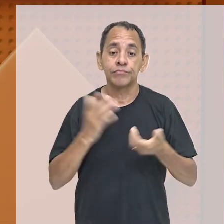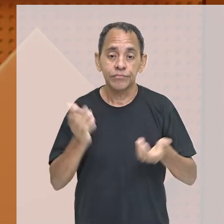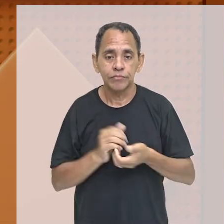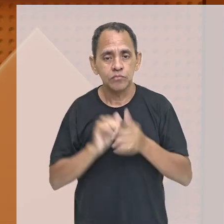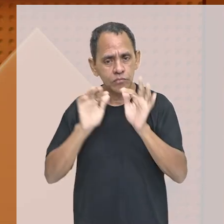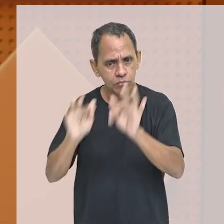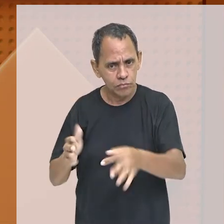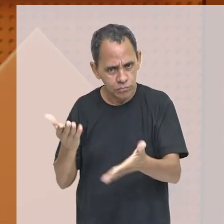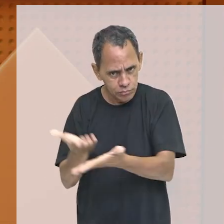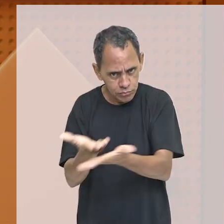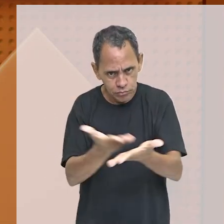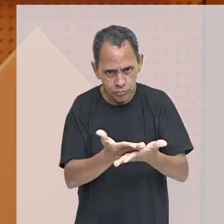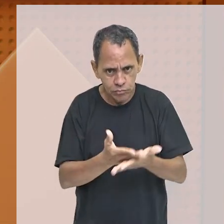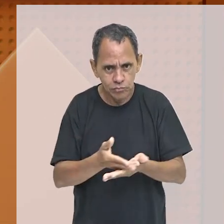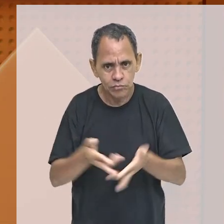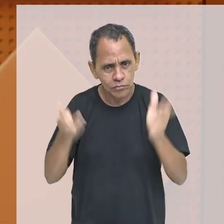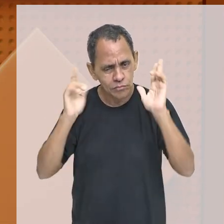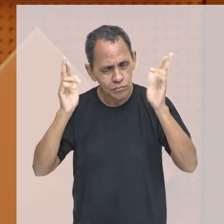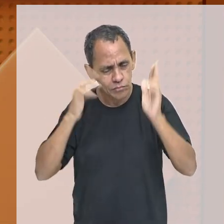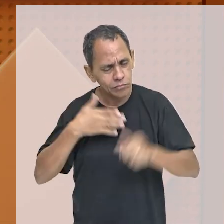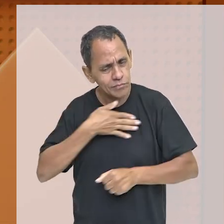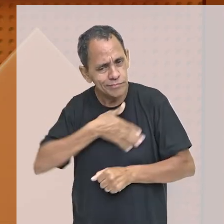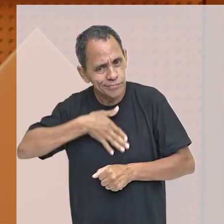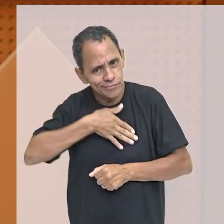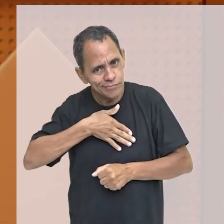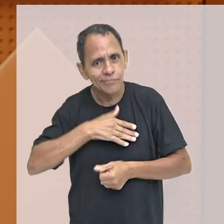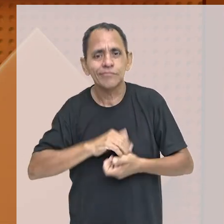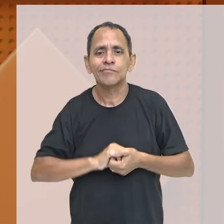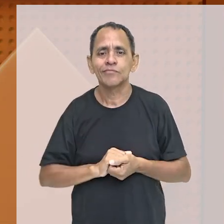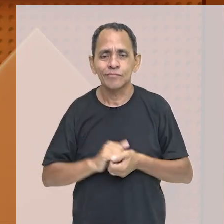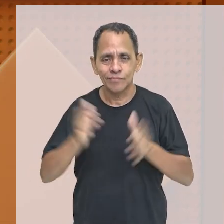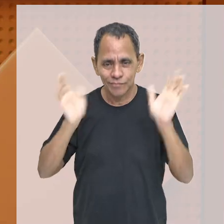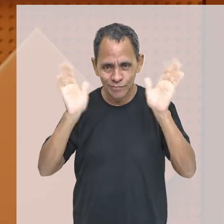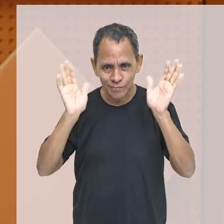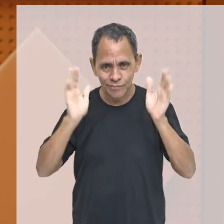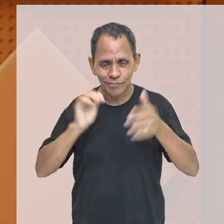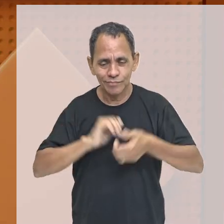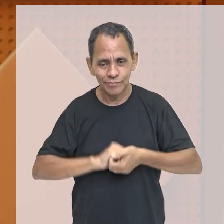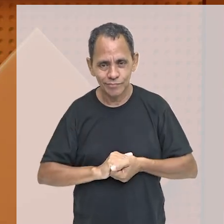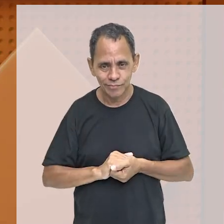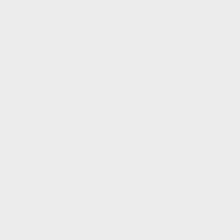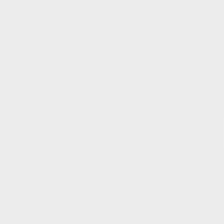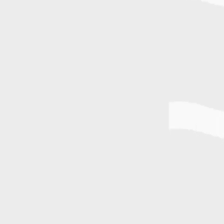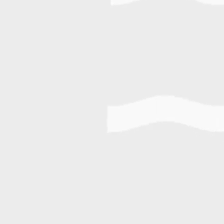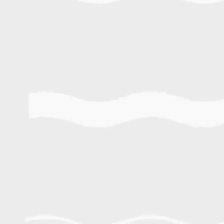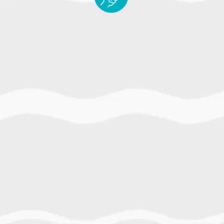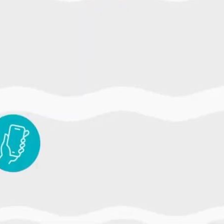encerramos essa aula. Eu espero que você tenha gostado. A gente se vê numa outra oportunidade.